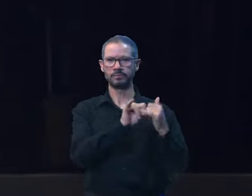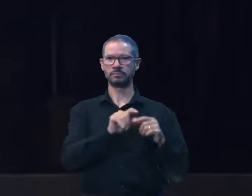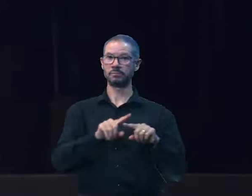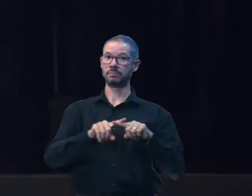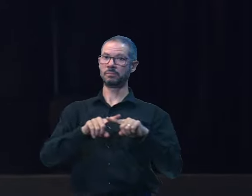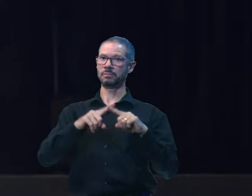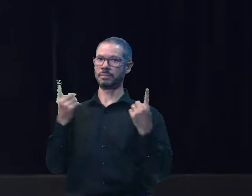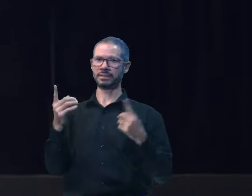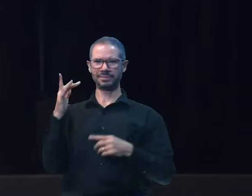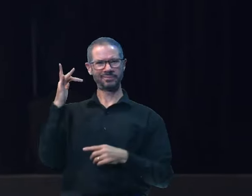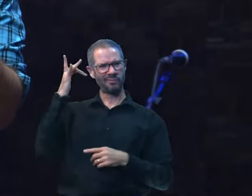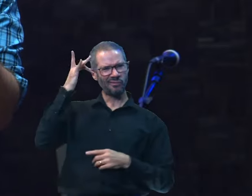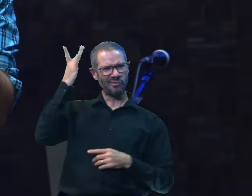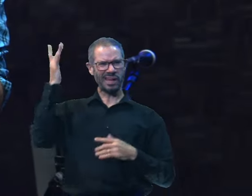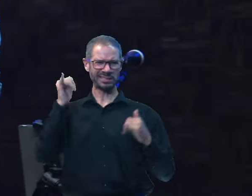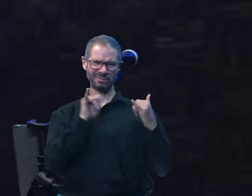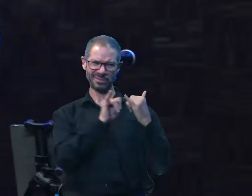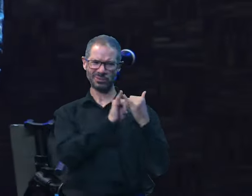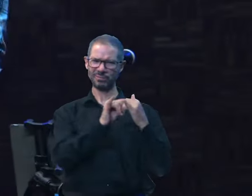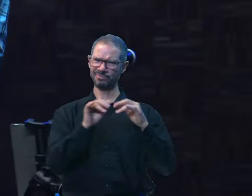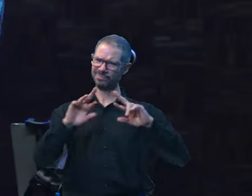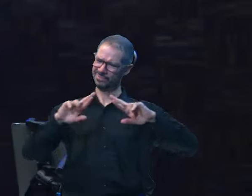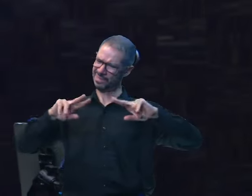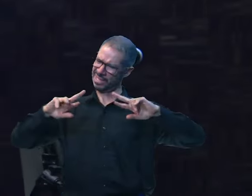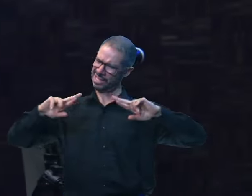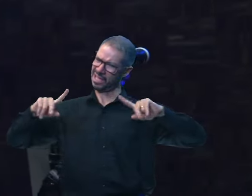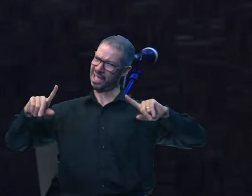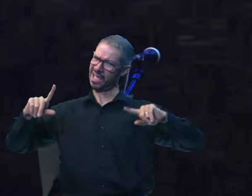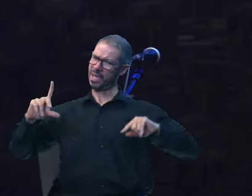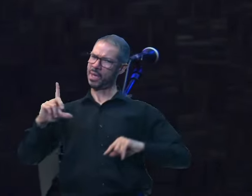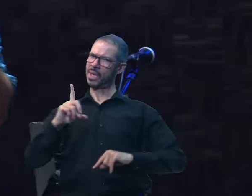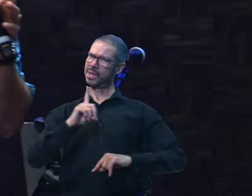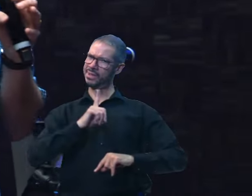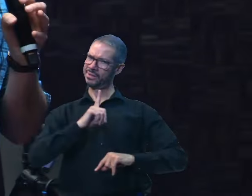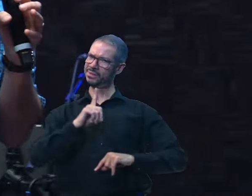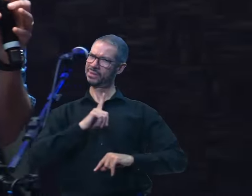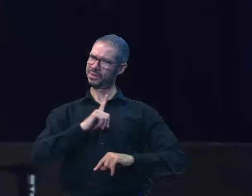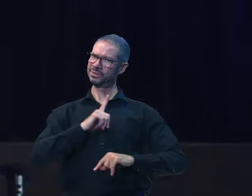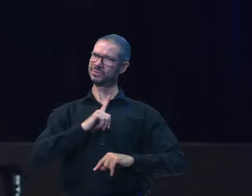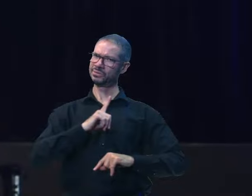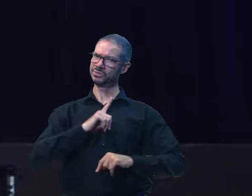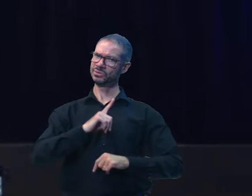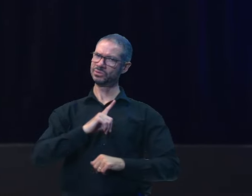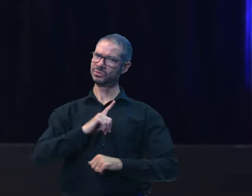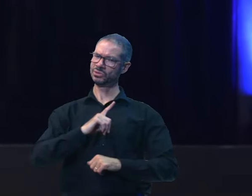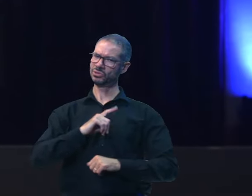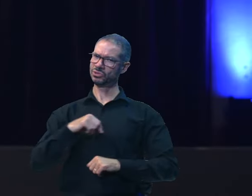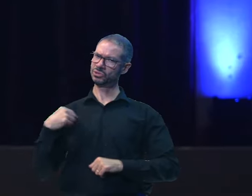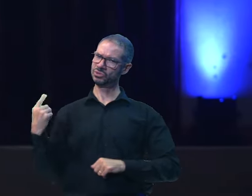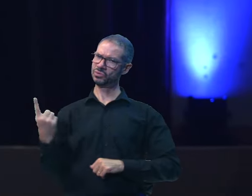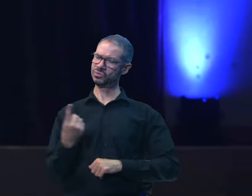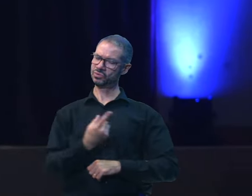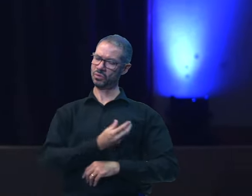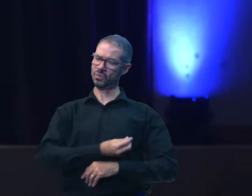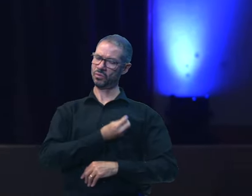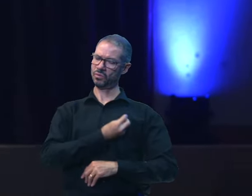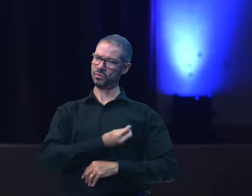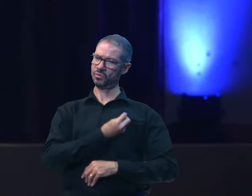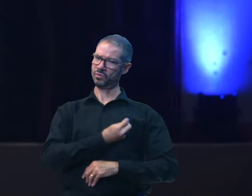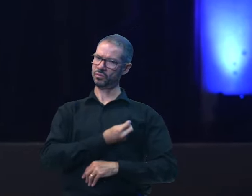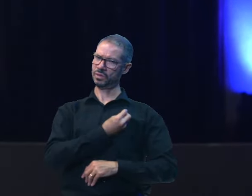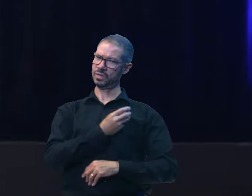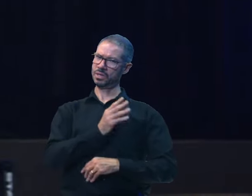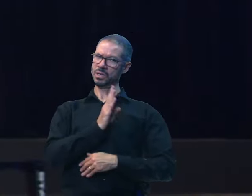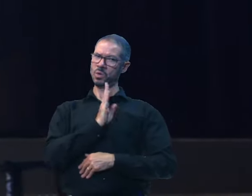Mas nem sempre é fácil perdoar. E existe uma questão, uma condição sobre as nossas vidas, que é